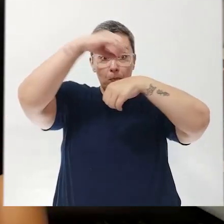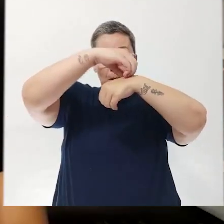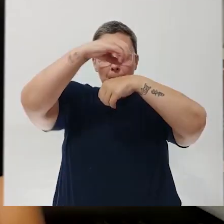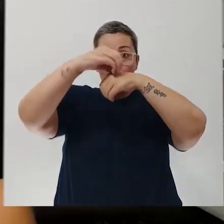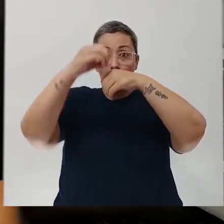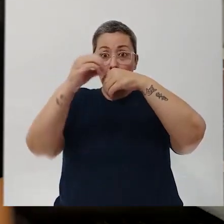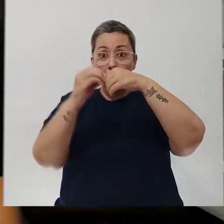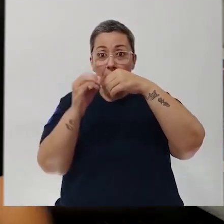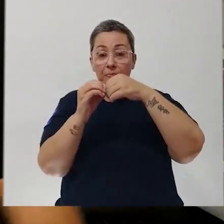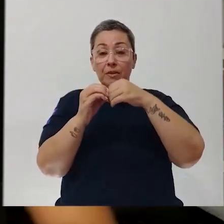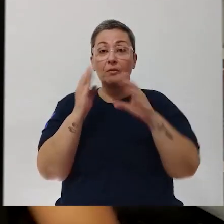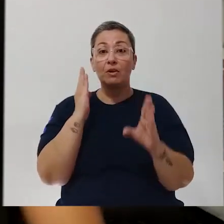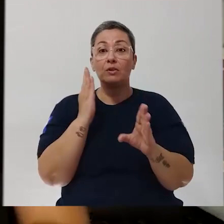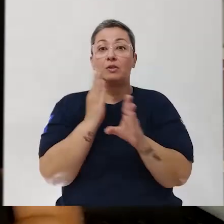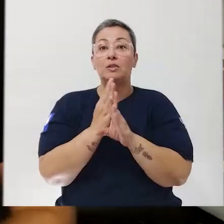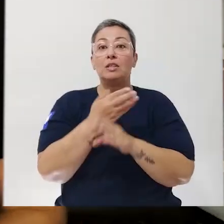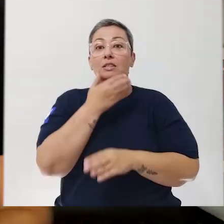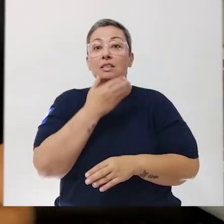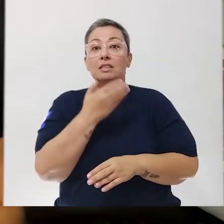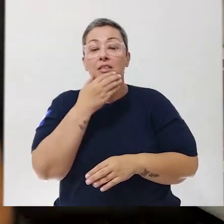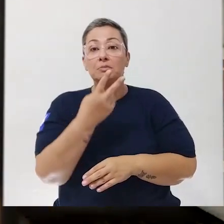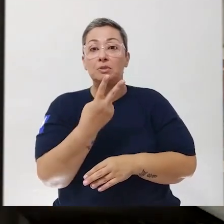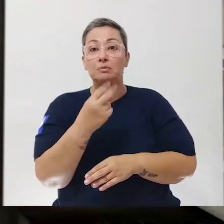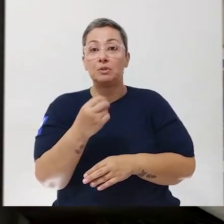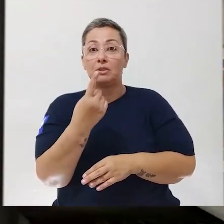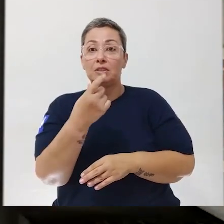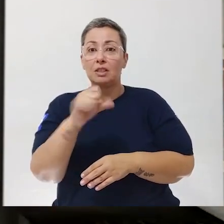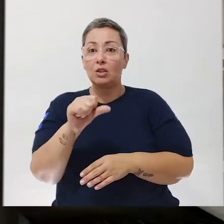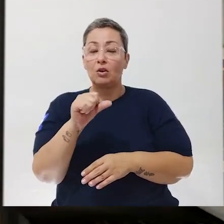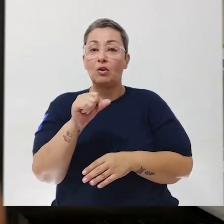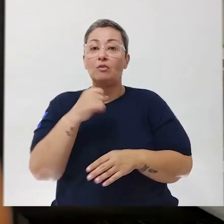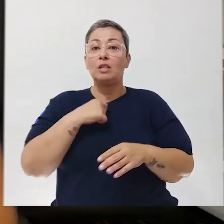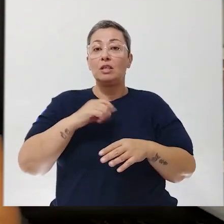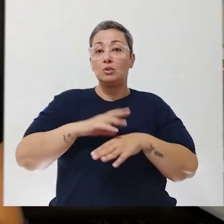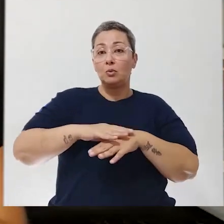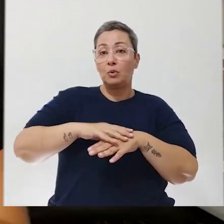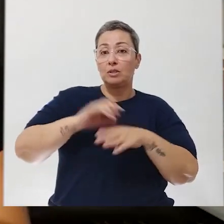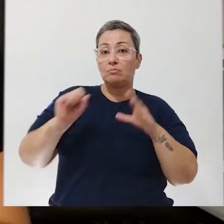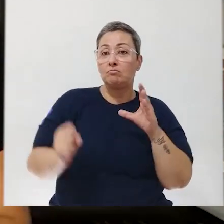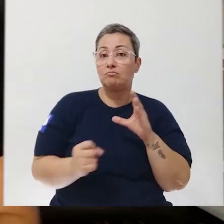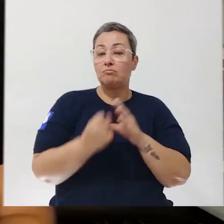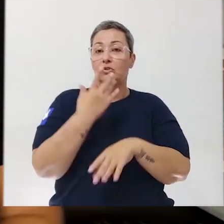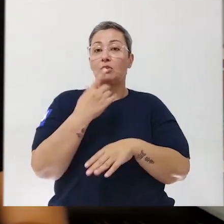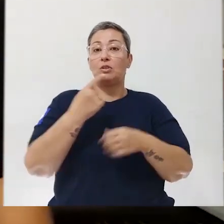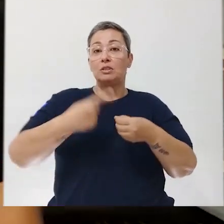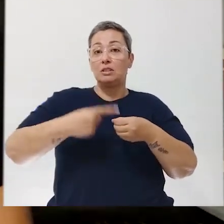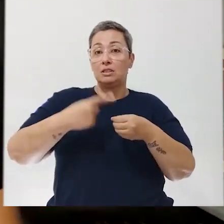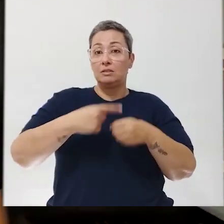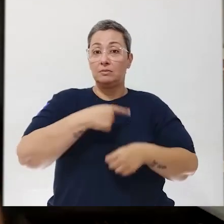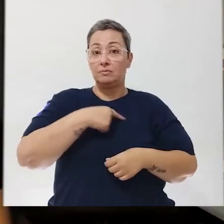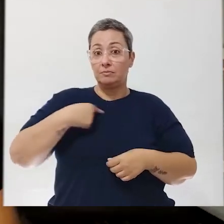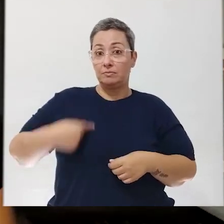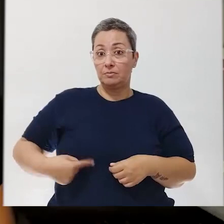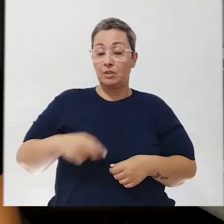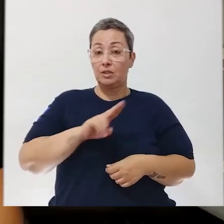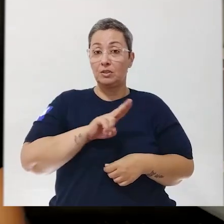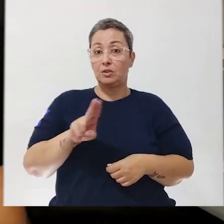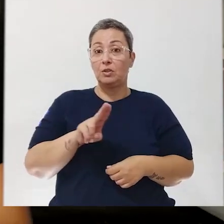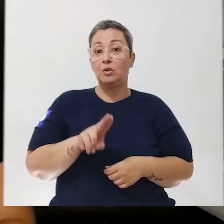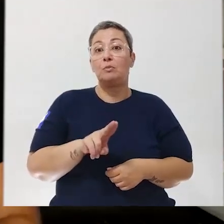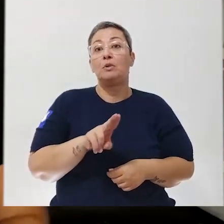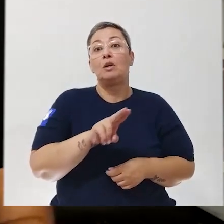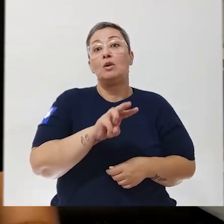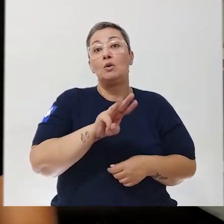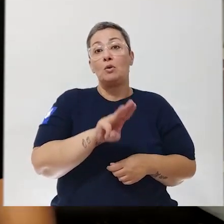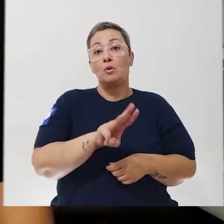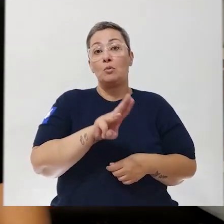coroa. E ele foi descoberto em dezembro de 2019 e os primeiros casos ocorreram em uma cidade da China, chamada Wuhan. A